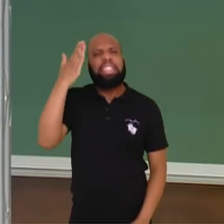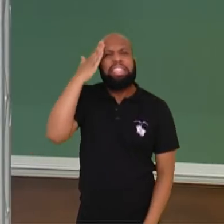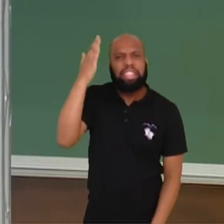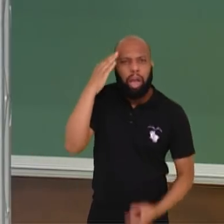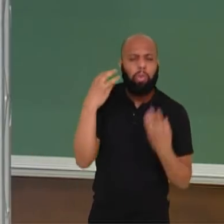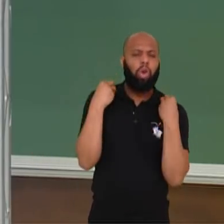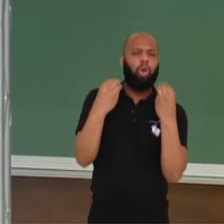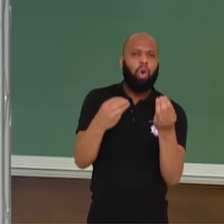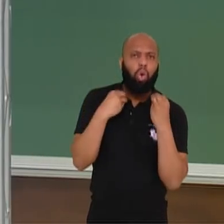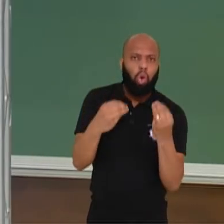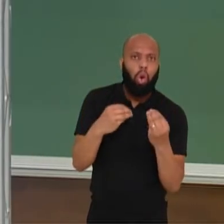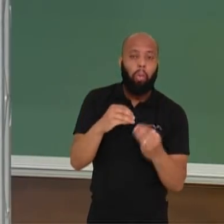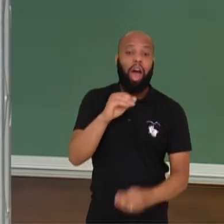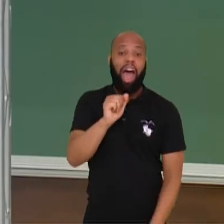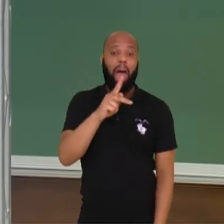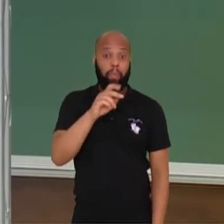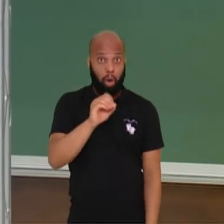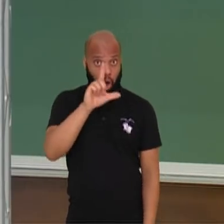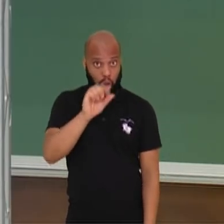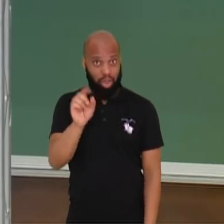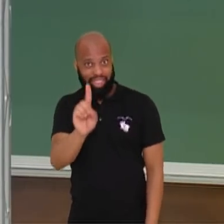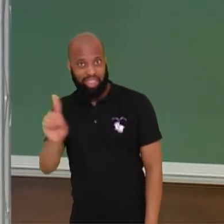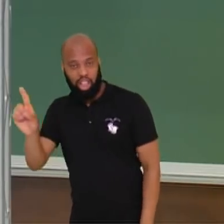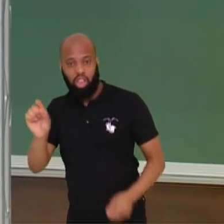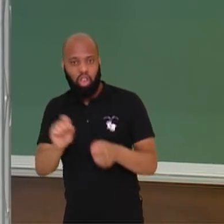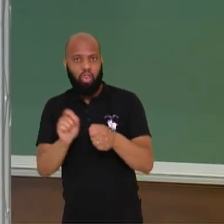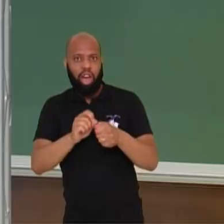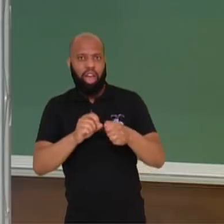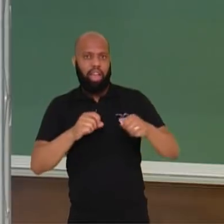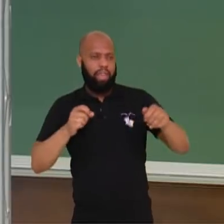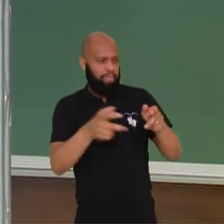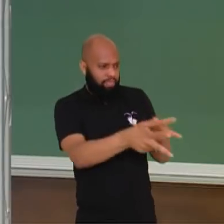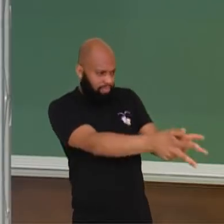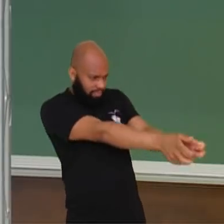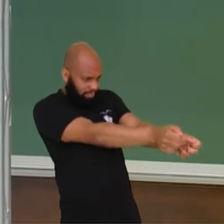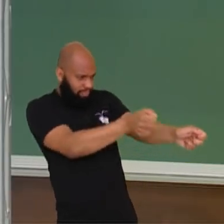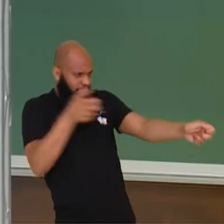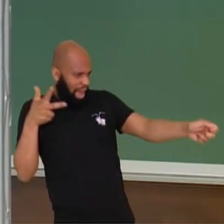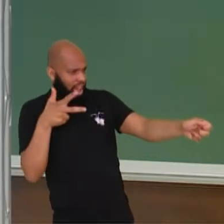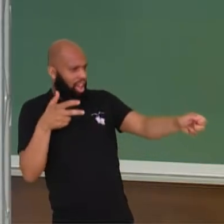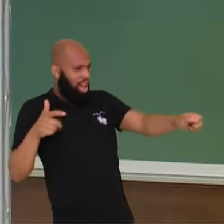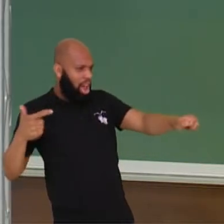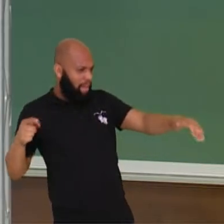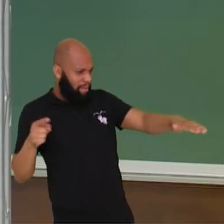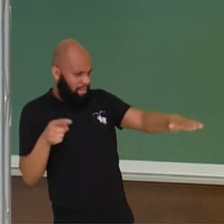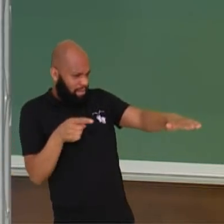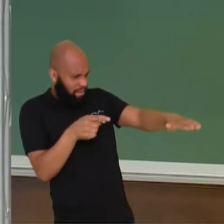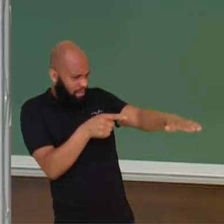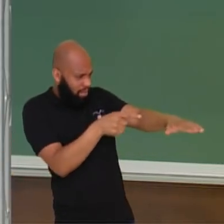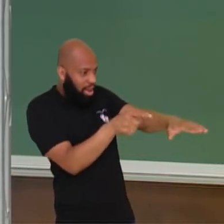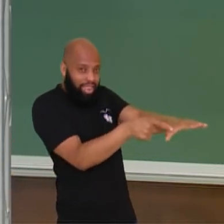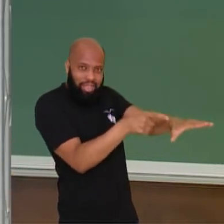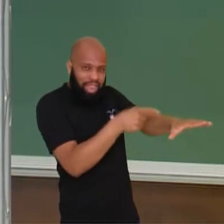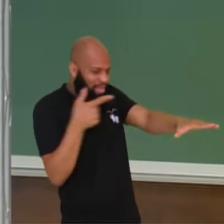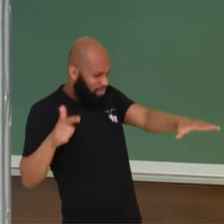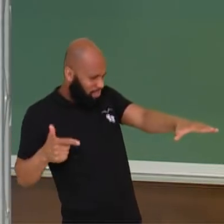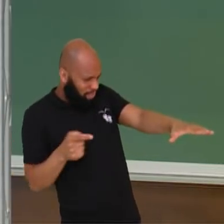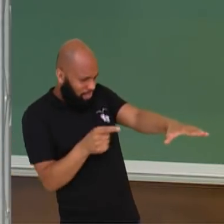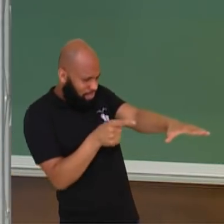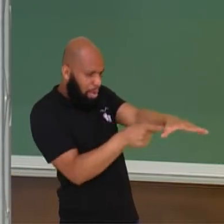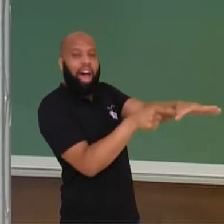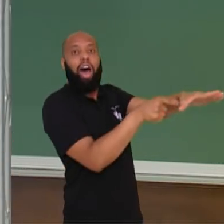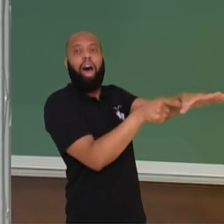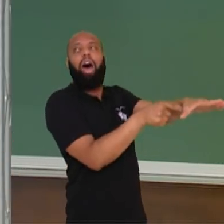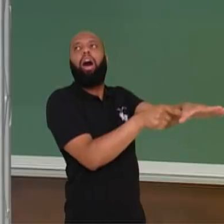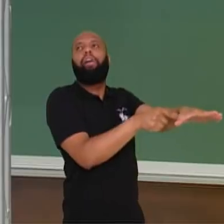Aquiles, guia esta flecha até o calcanhar de Aquiles. O único ponto fraco daquele herói poderoso, que foi